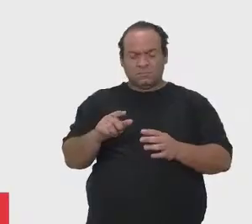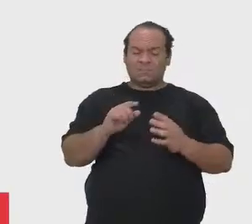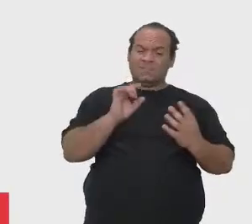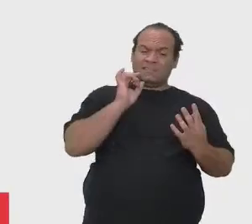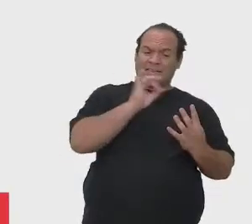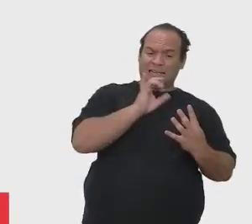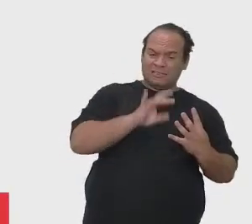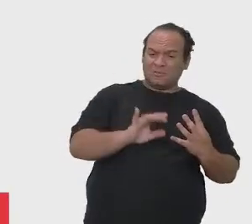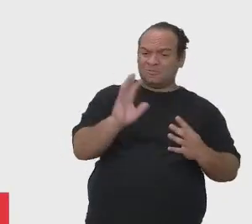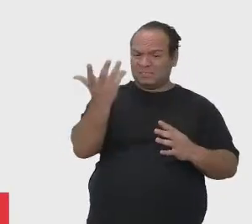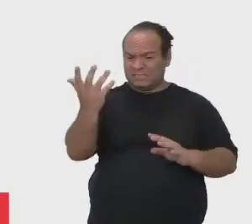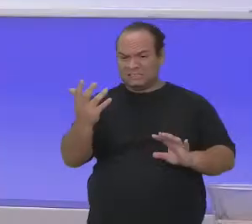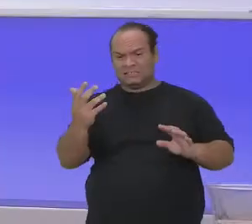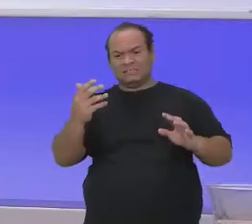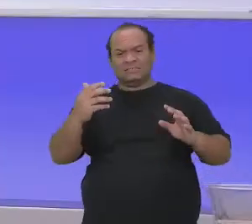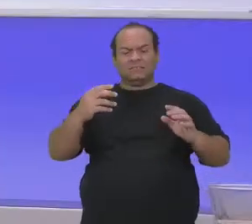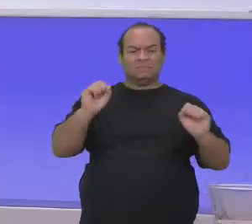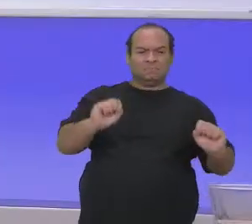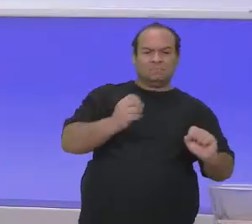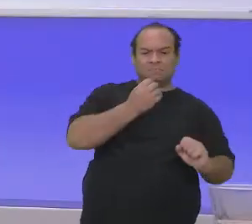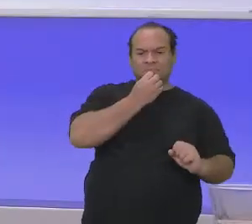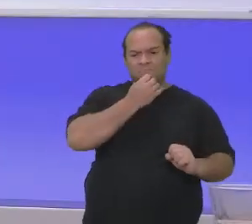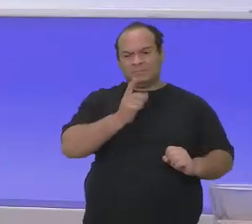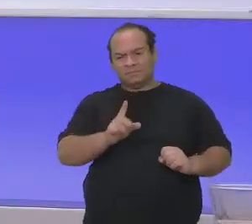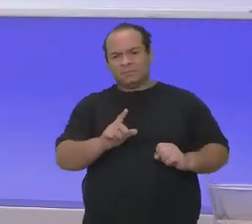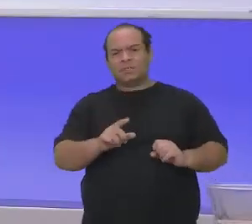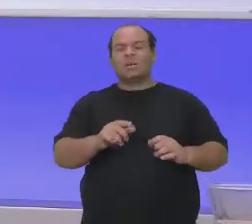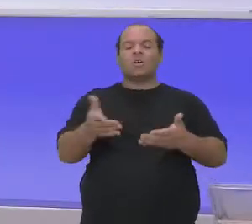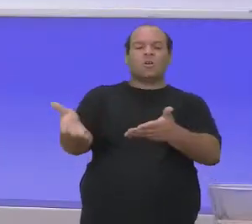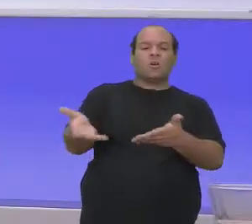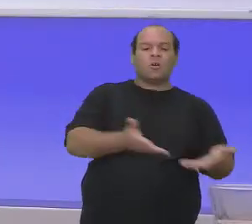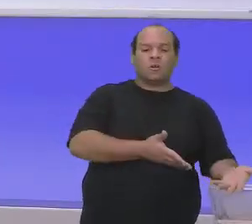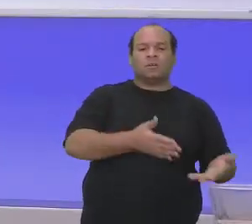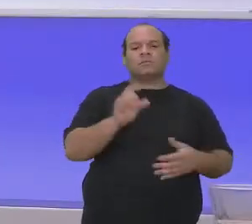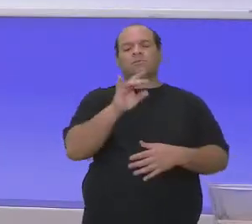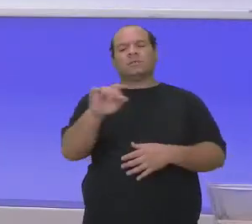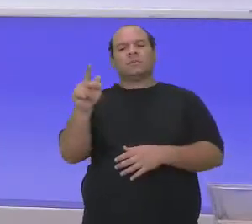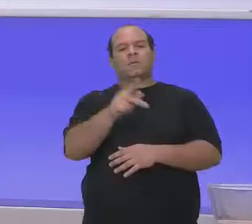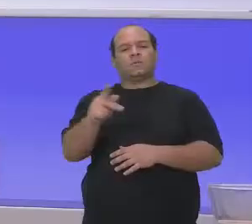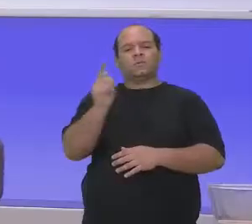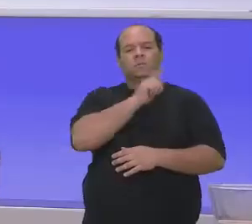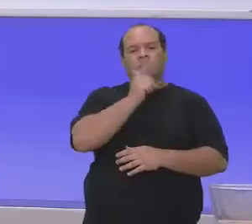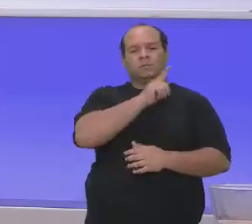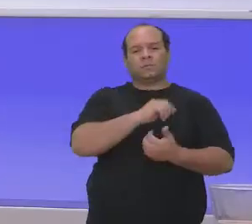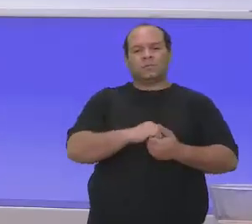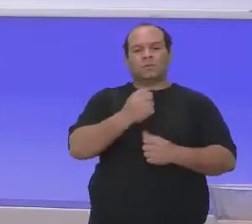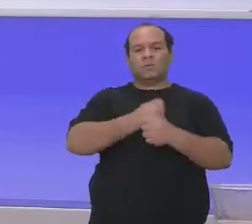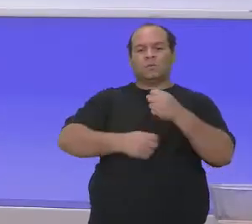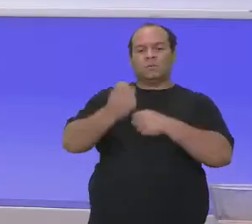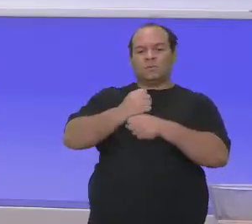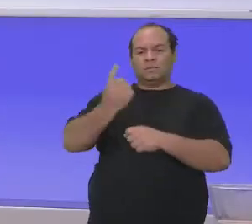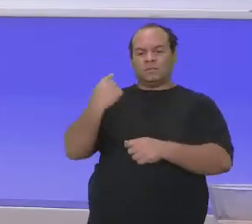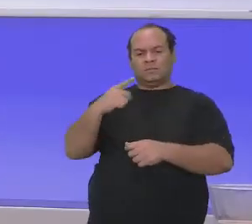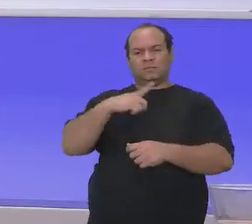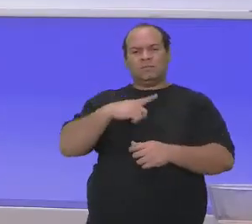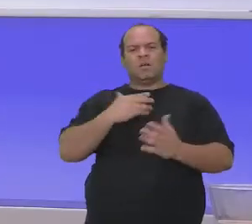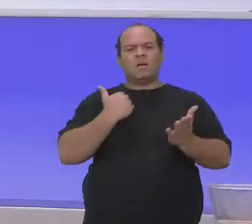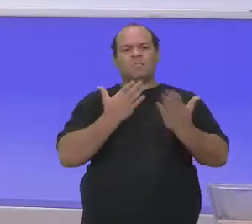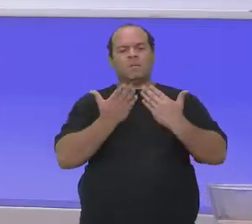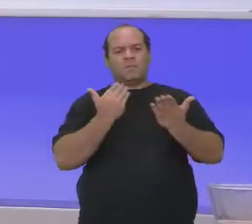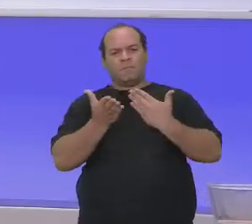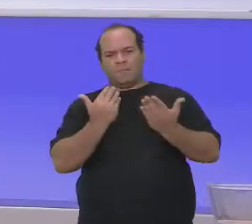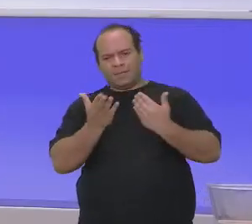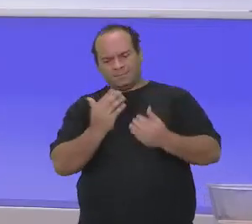uma dessas energias, porque eu vou fazer um convite para os professores que já estão assistindo a gente. Ano passado a gente teve um